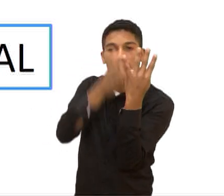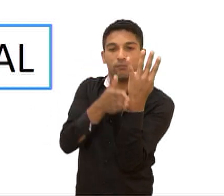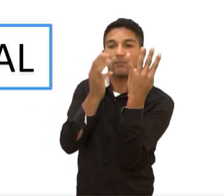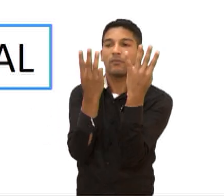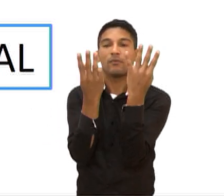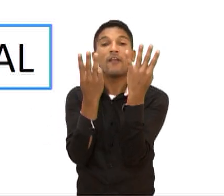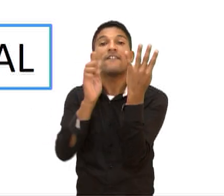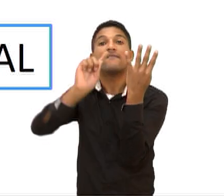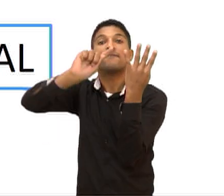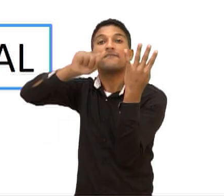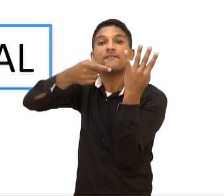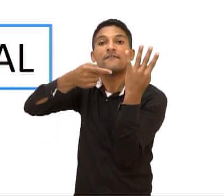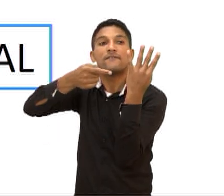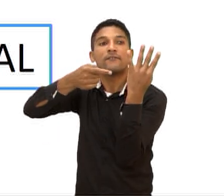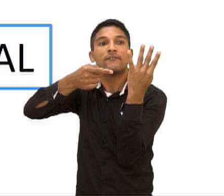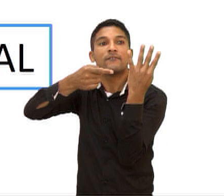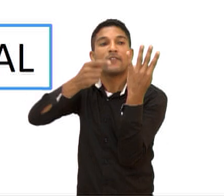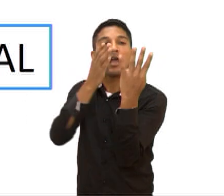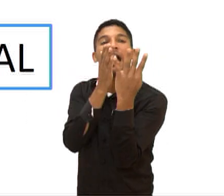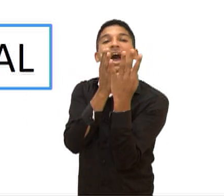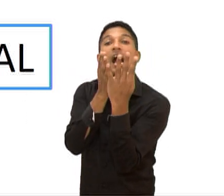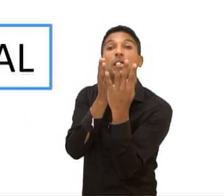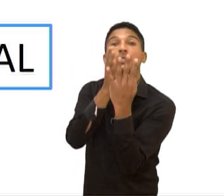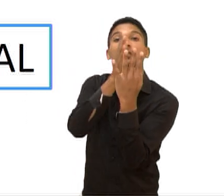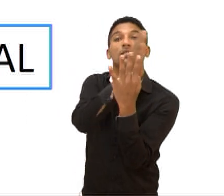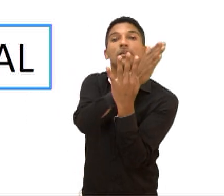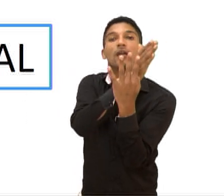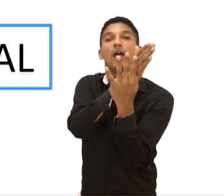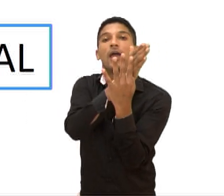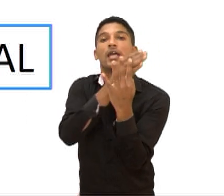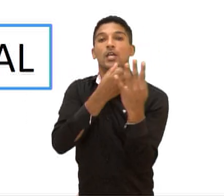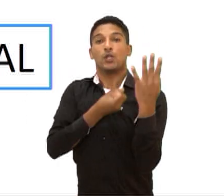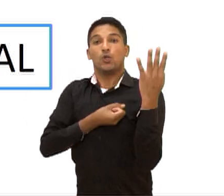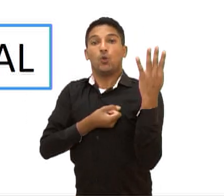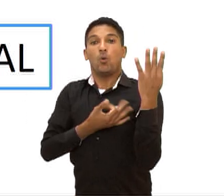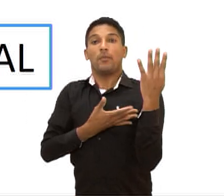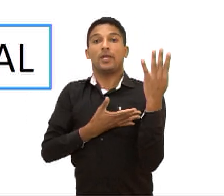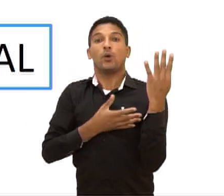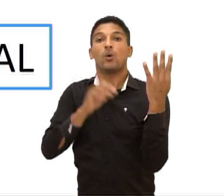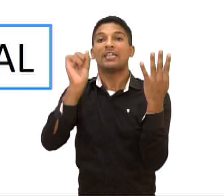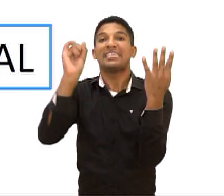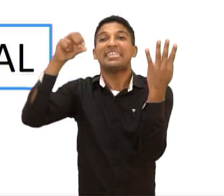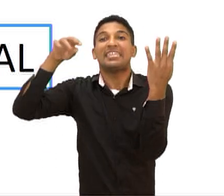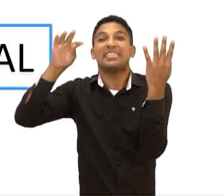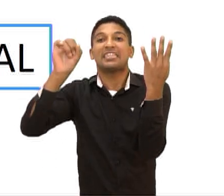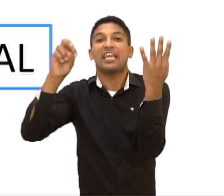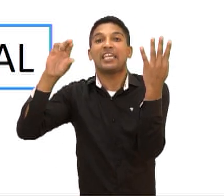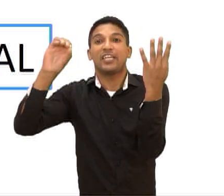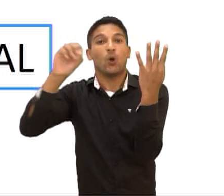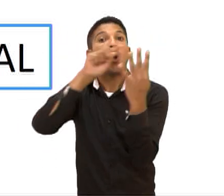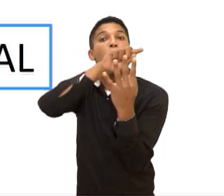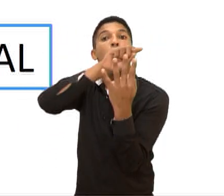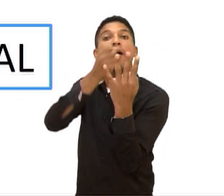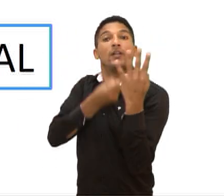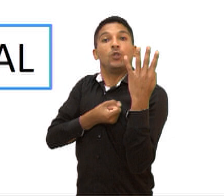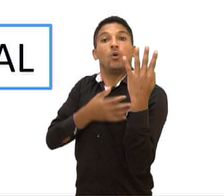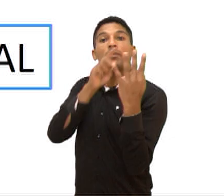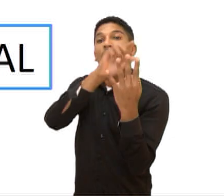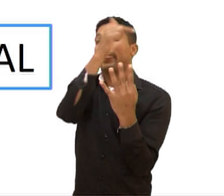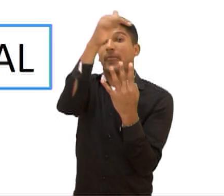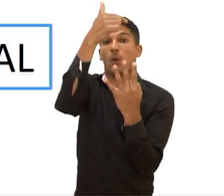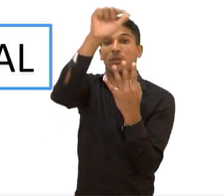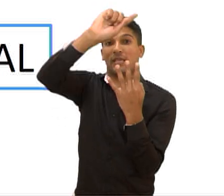que antes da vírgula, eu tenho toda a minha parte, o quê? Inteira. E depois da vírgula, eu tenho toda a minha